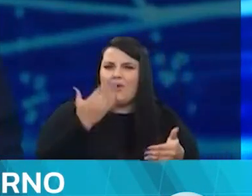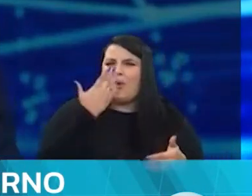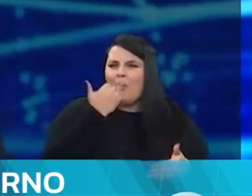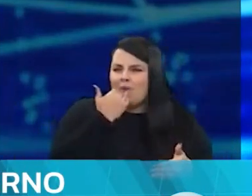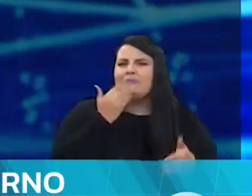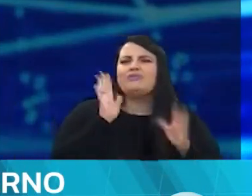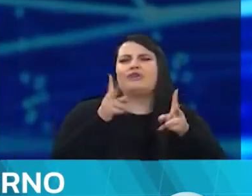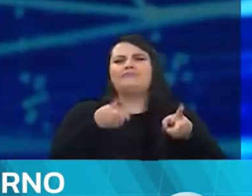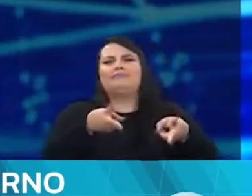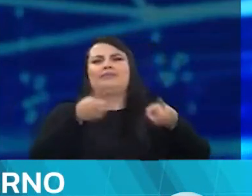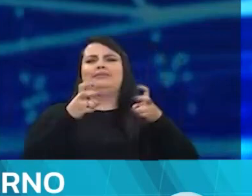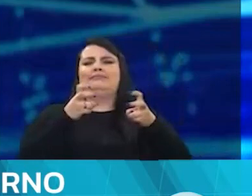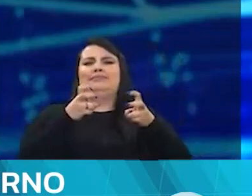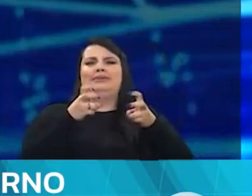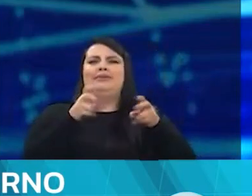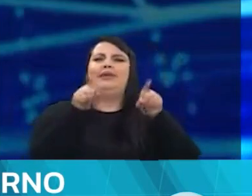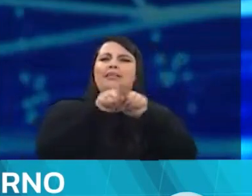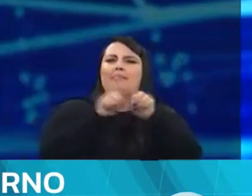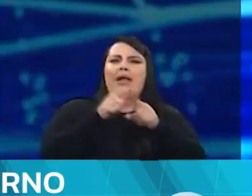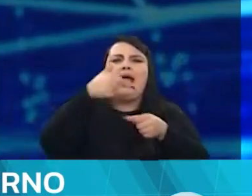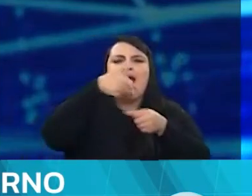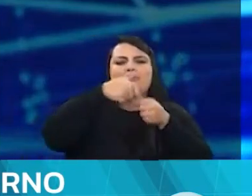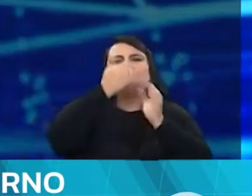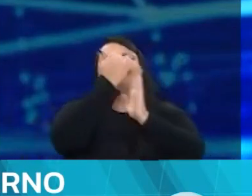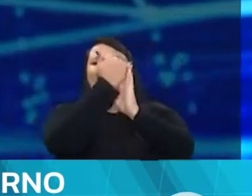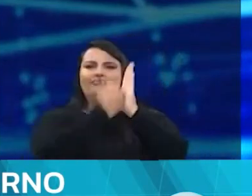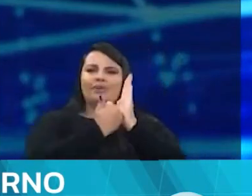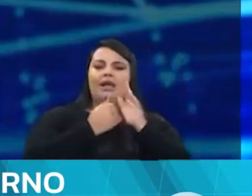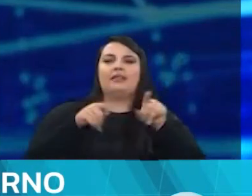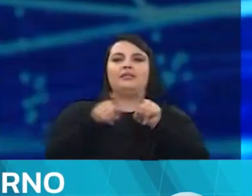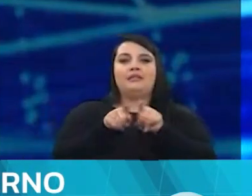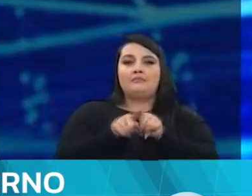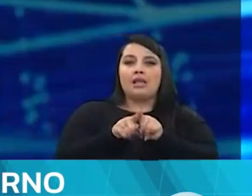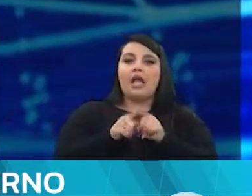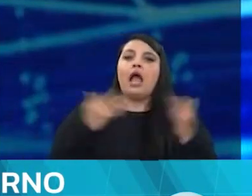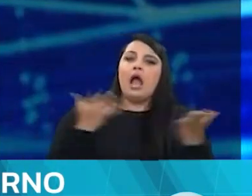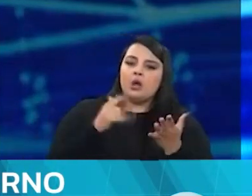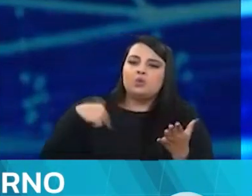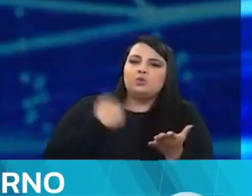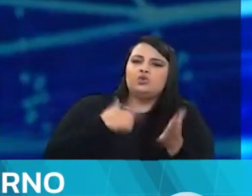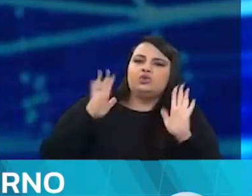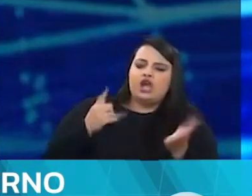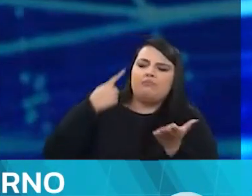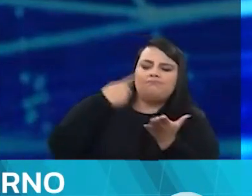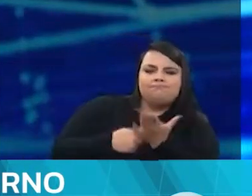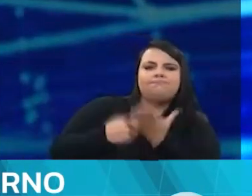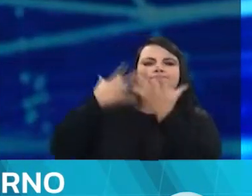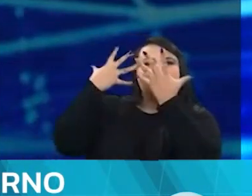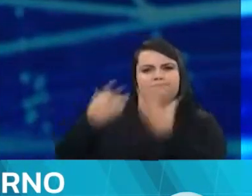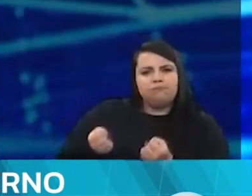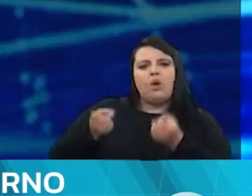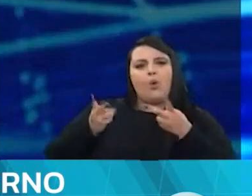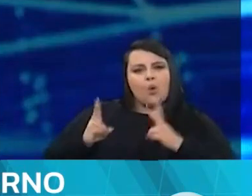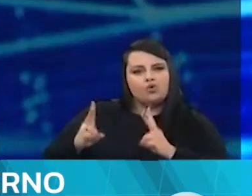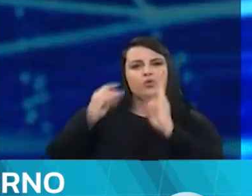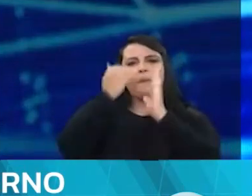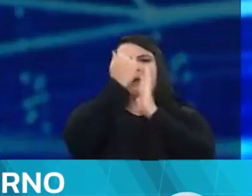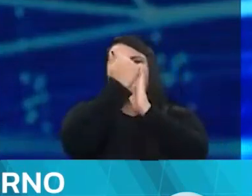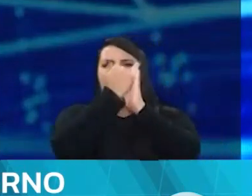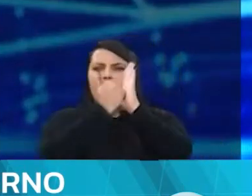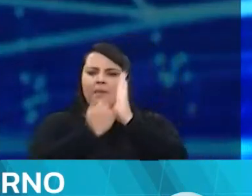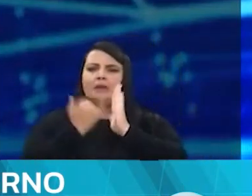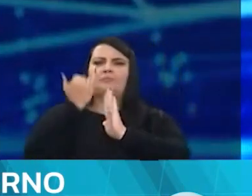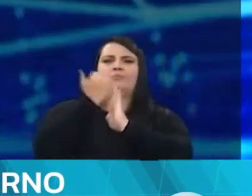do combustível já está surtindo esse efeito. E nós nos comprometemos a manter essa redução do CMS. E não só